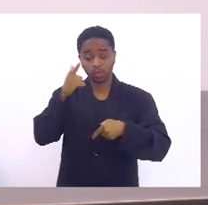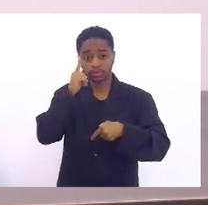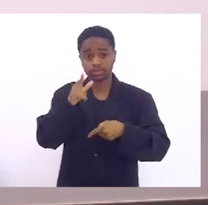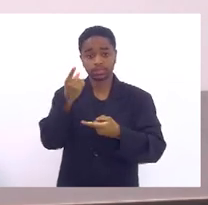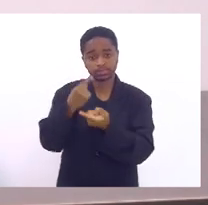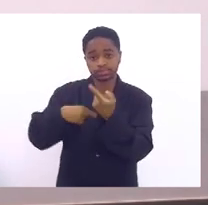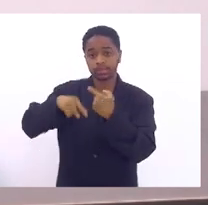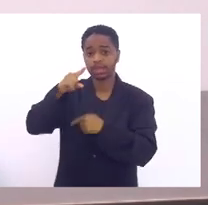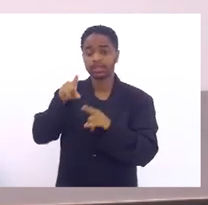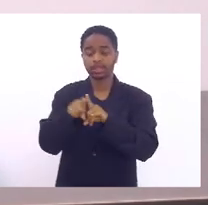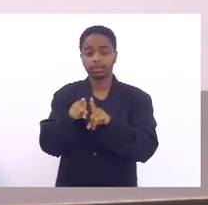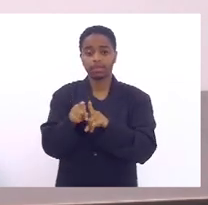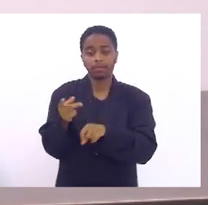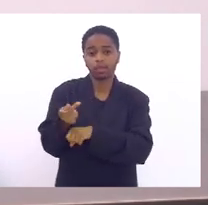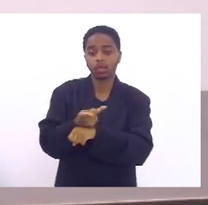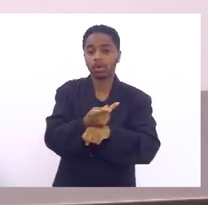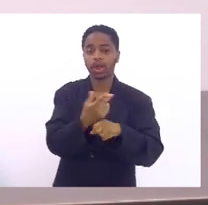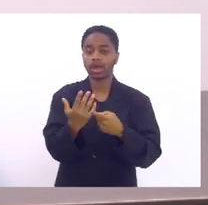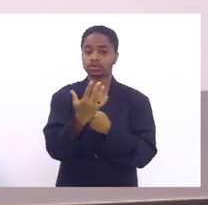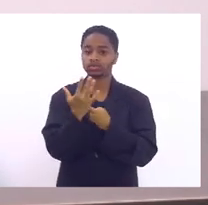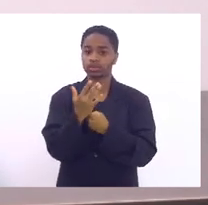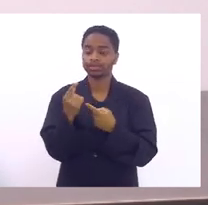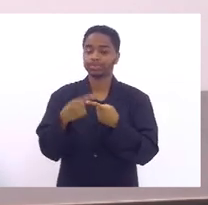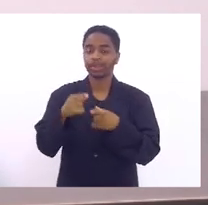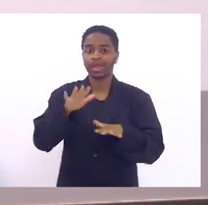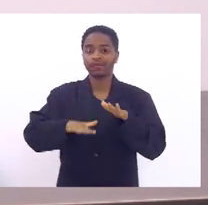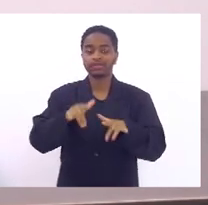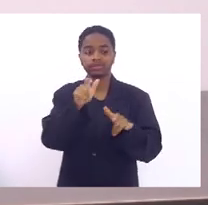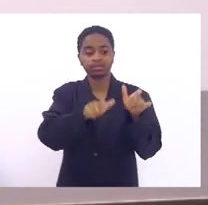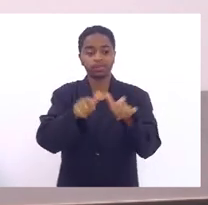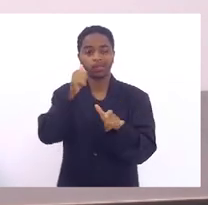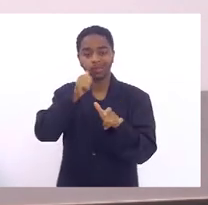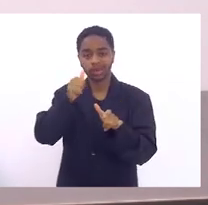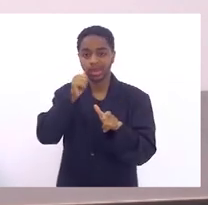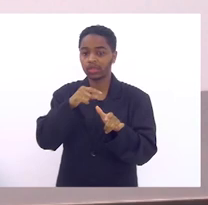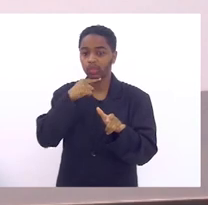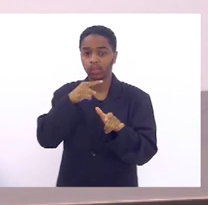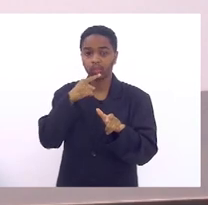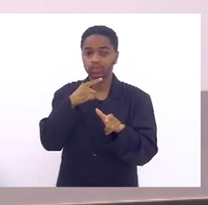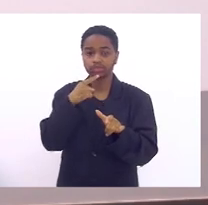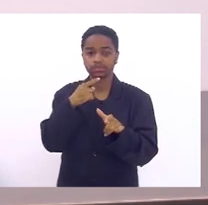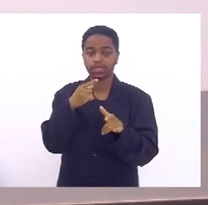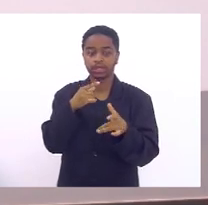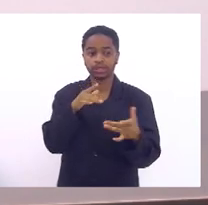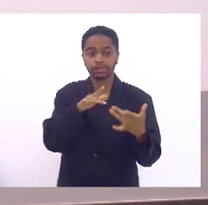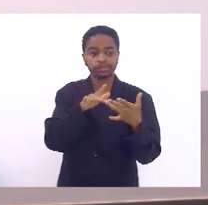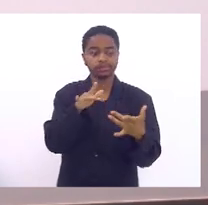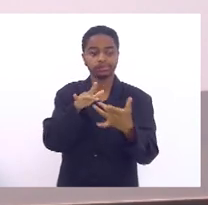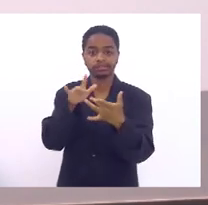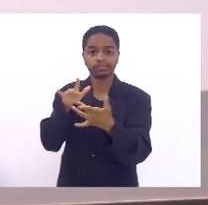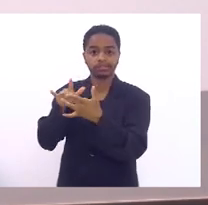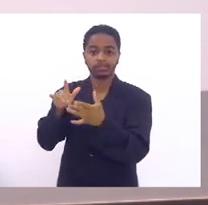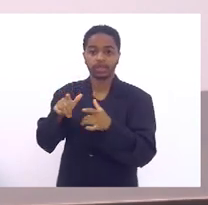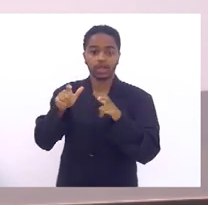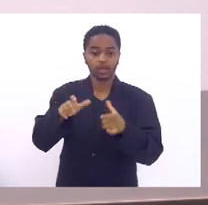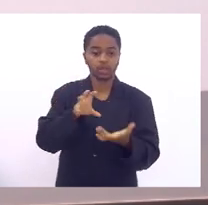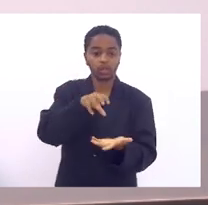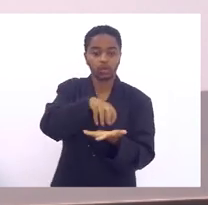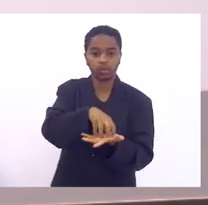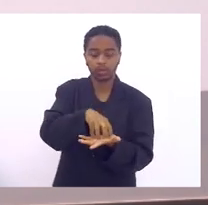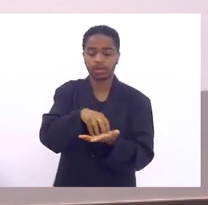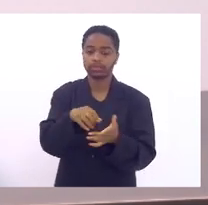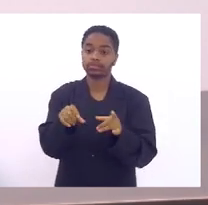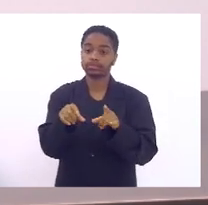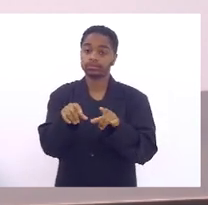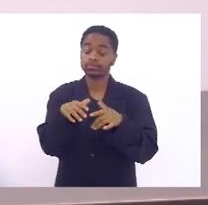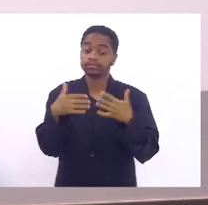ativa por ajuda né porque muitas dessas mulheres elas sequer TM Como chegar a algum equipamento então percebendo essa lacuna a secretaria